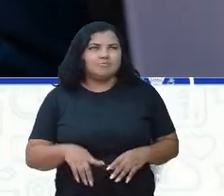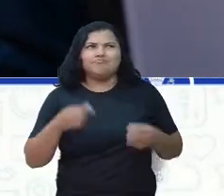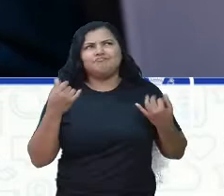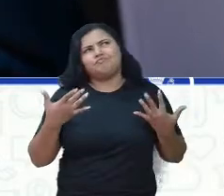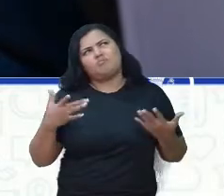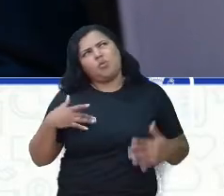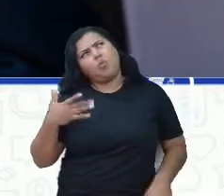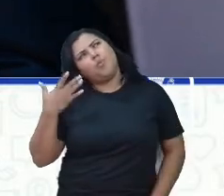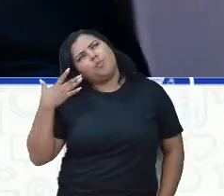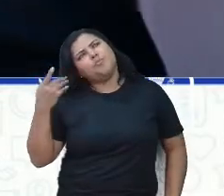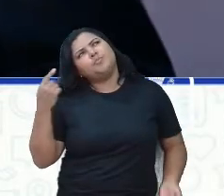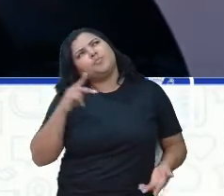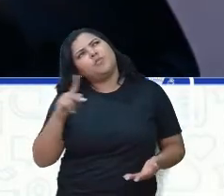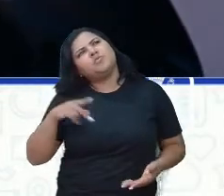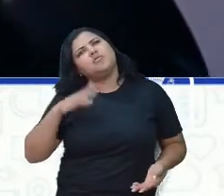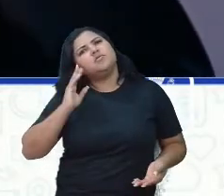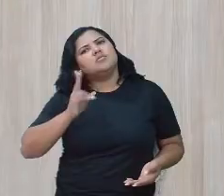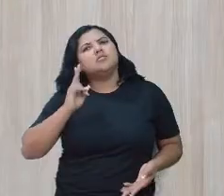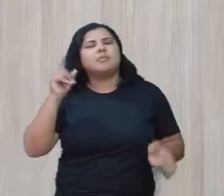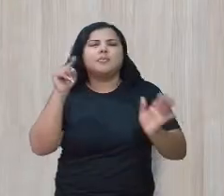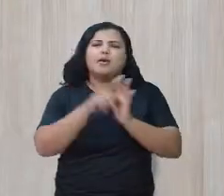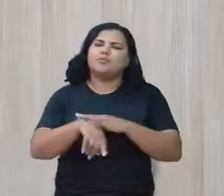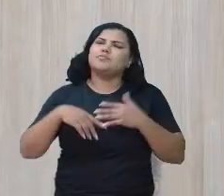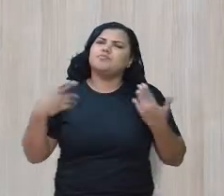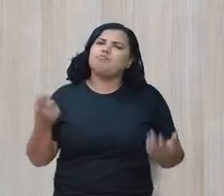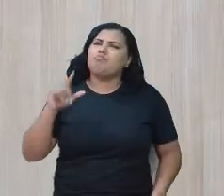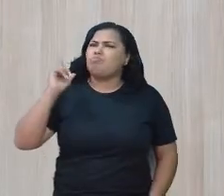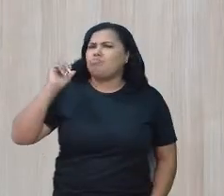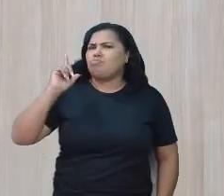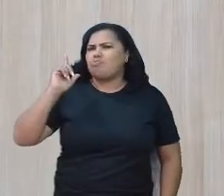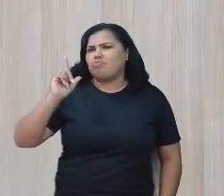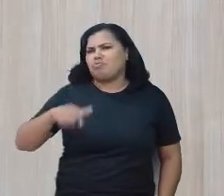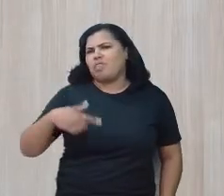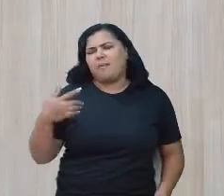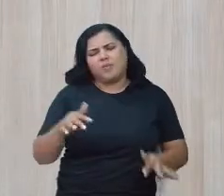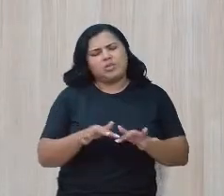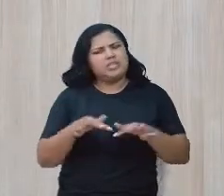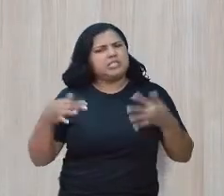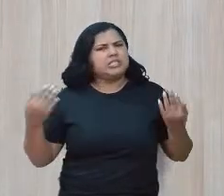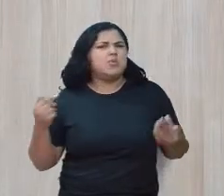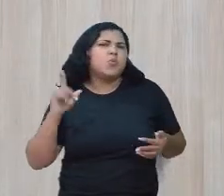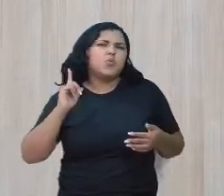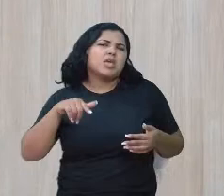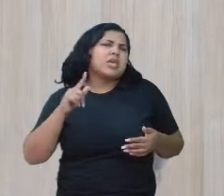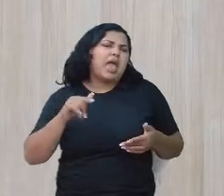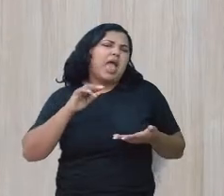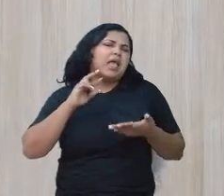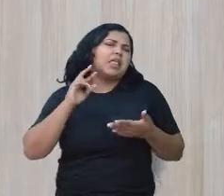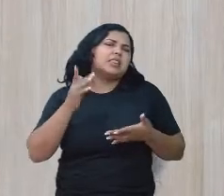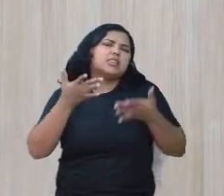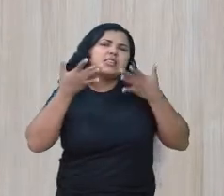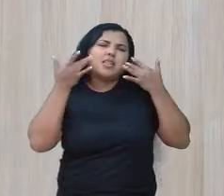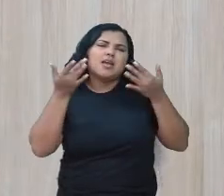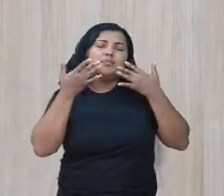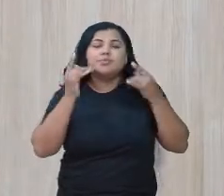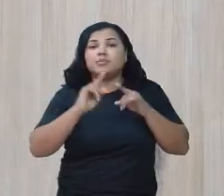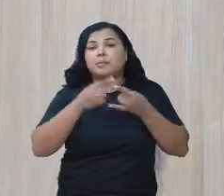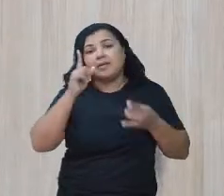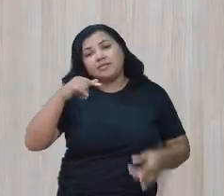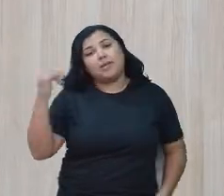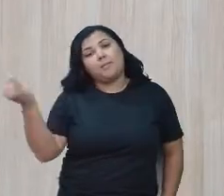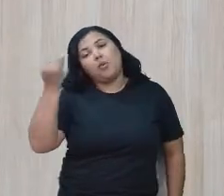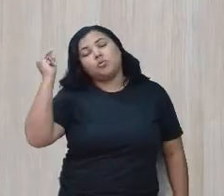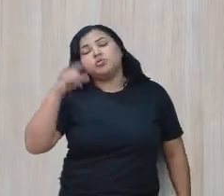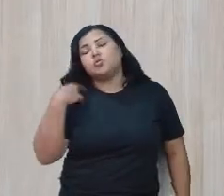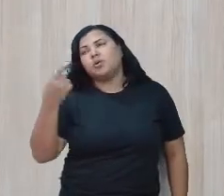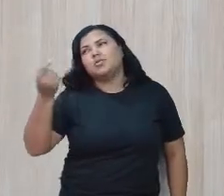poxa, mas você sempre pergunta isso. Sempre faz uma pergunta assim, bem simples e bem boba no início da aula. Mas é importante a